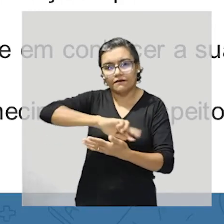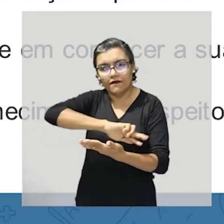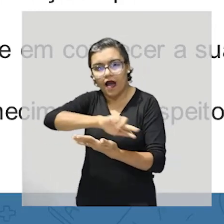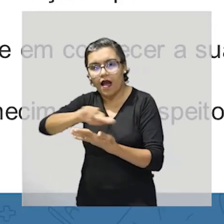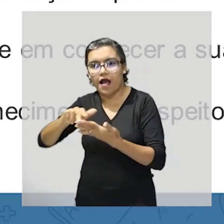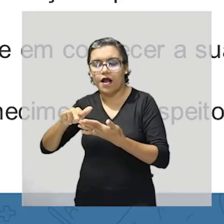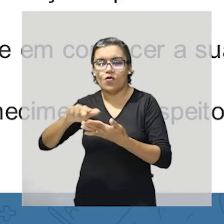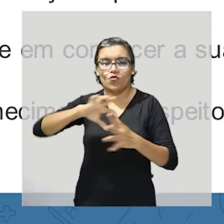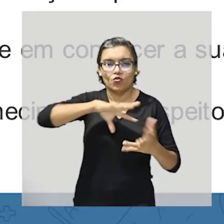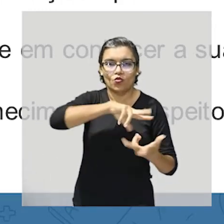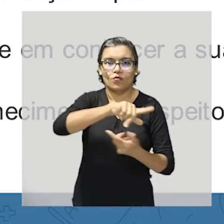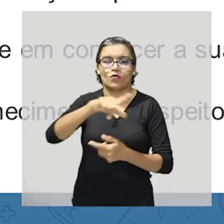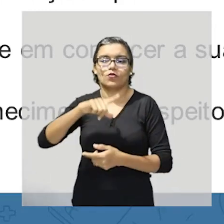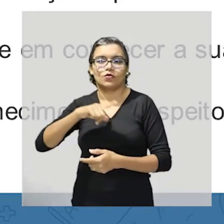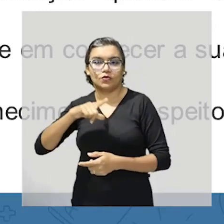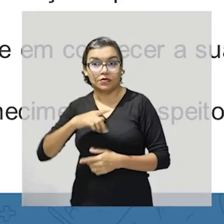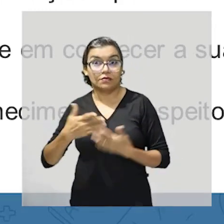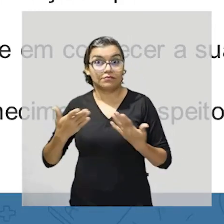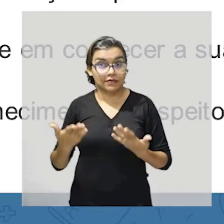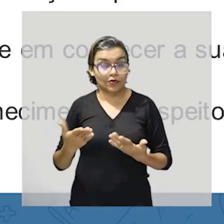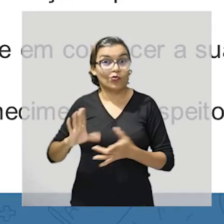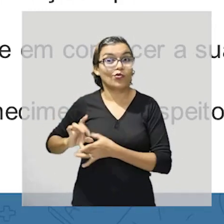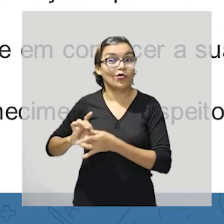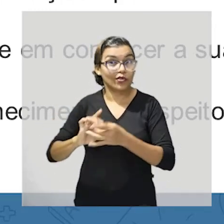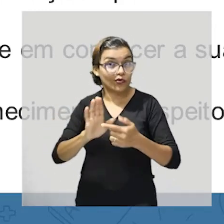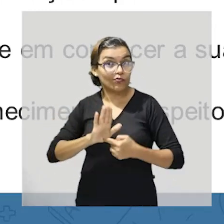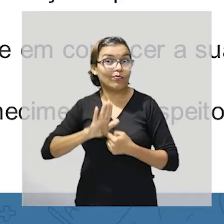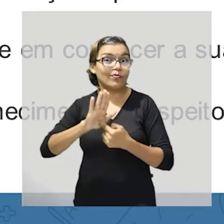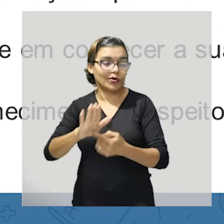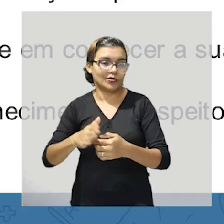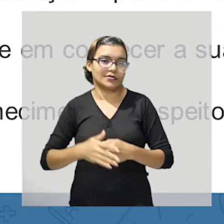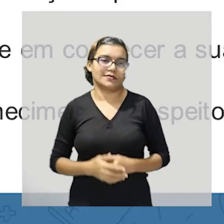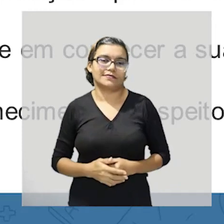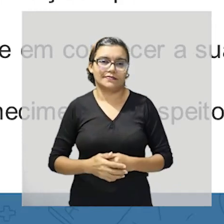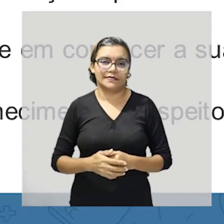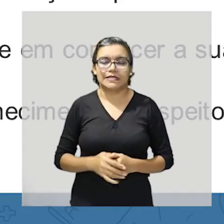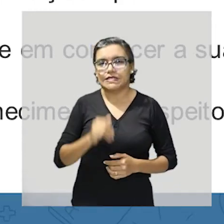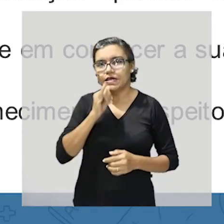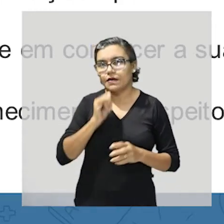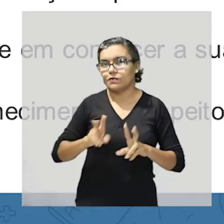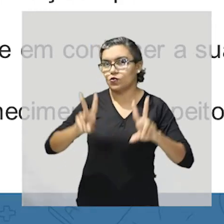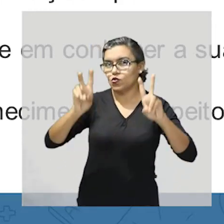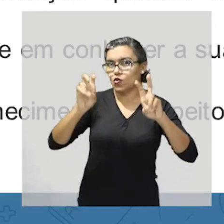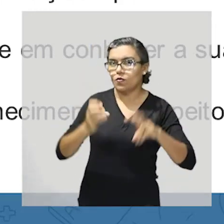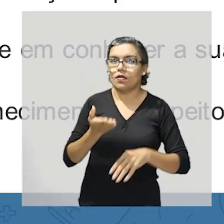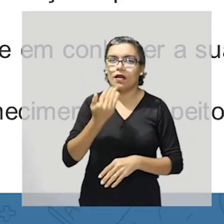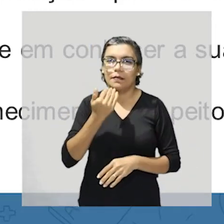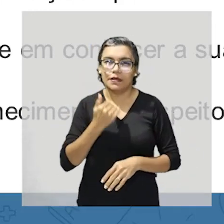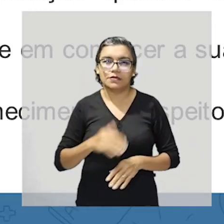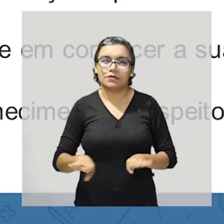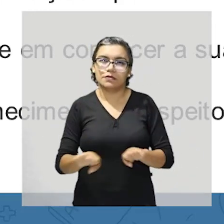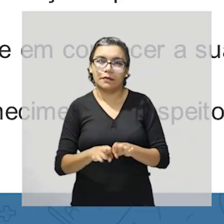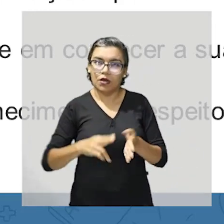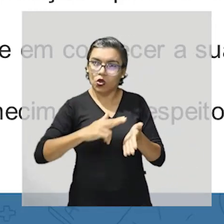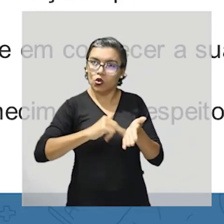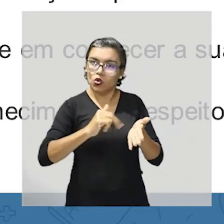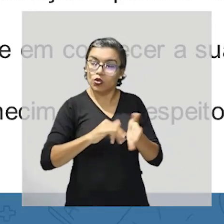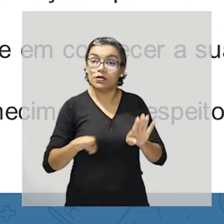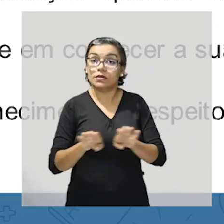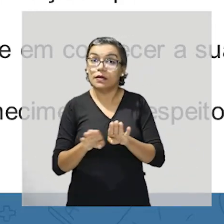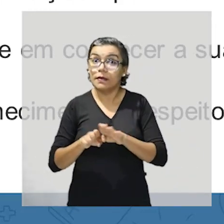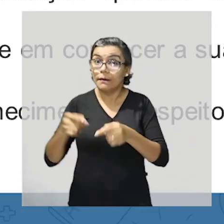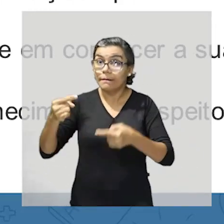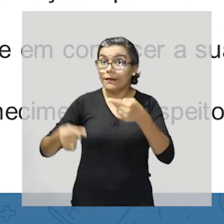a afirmação, te dando um contexto. Então, está falando sobre alimentação, sobre nutrição e políticas